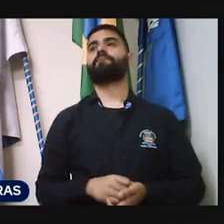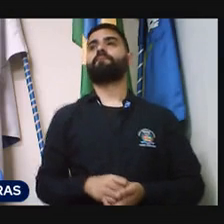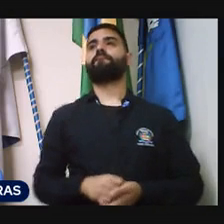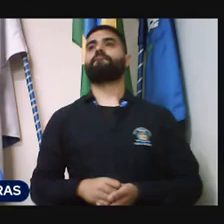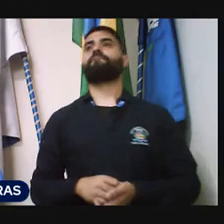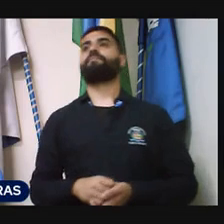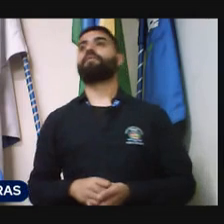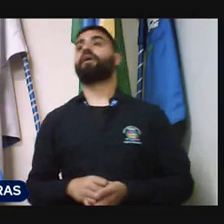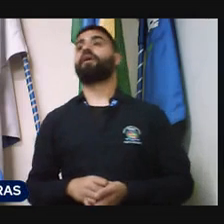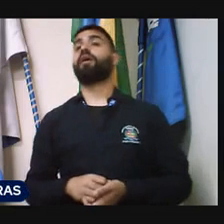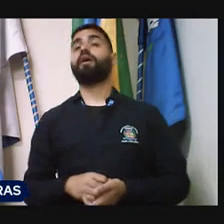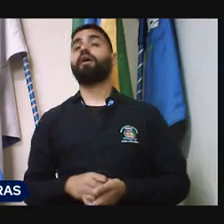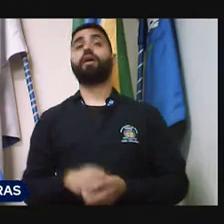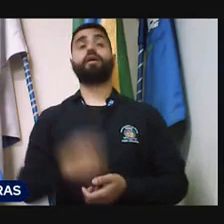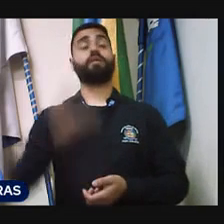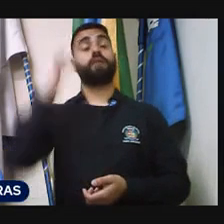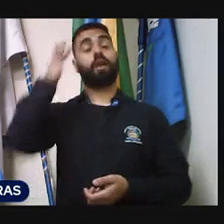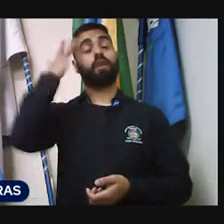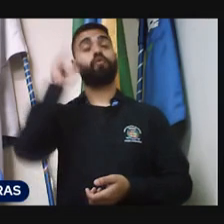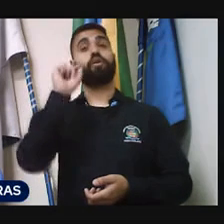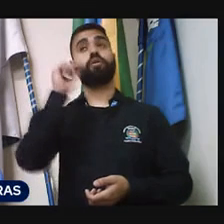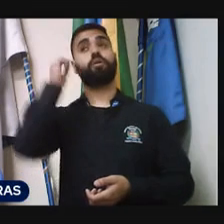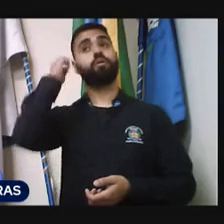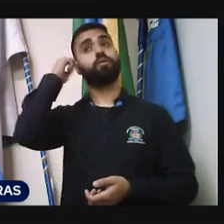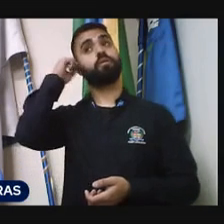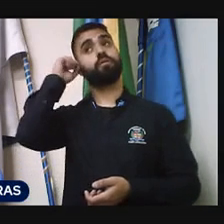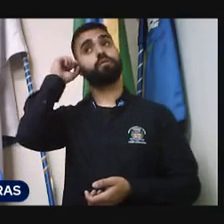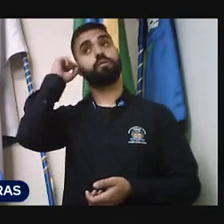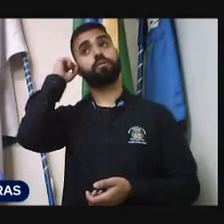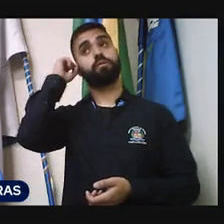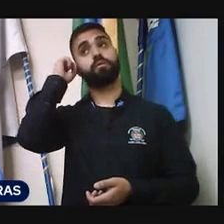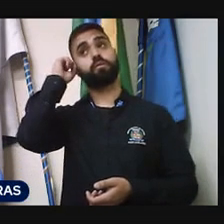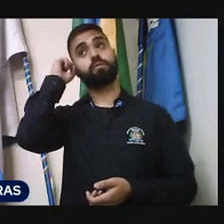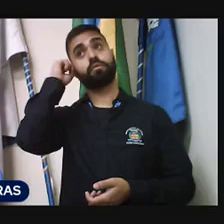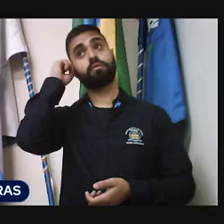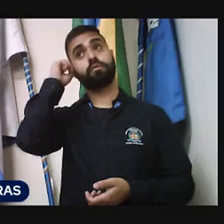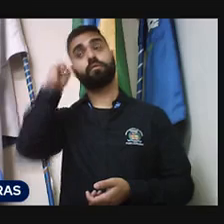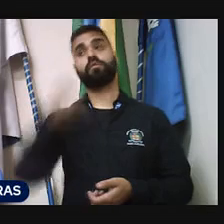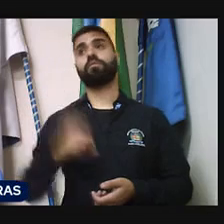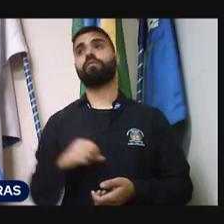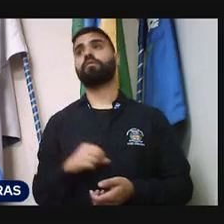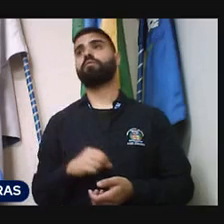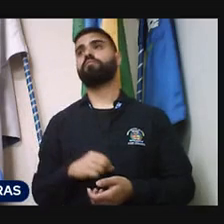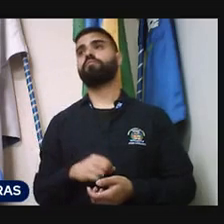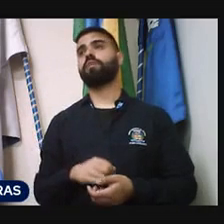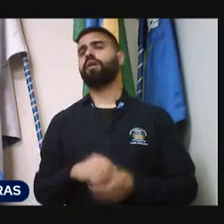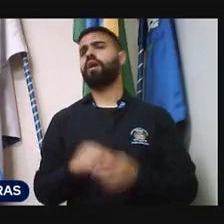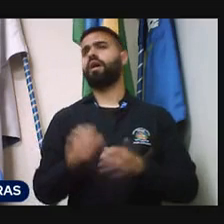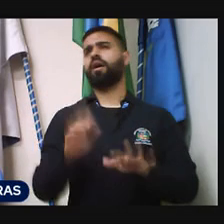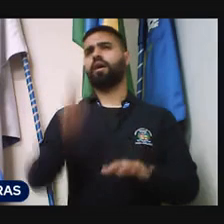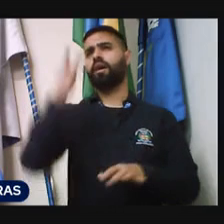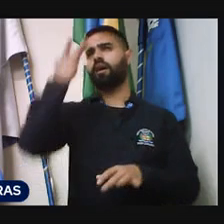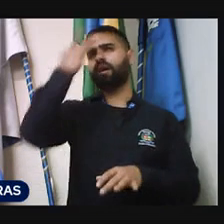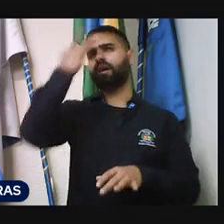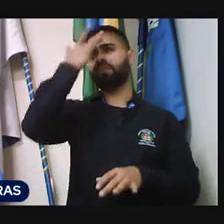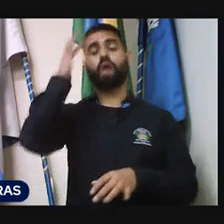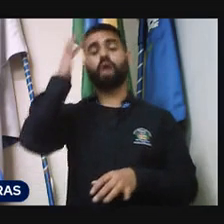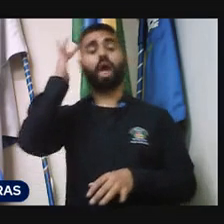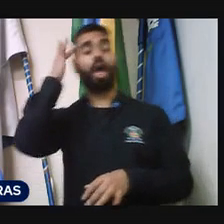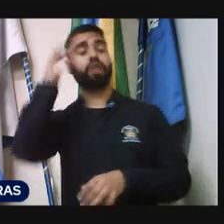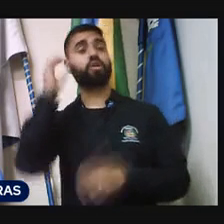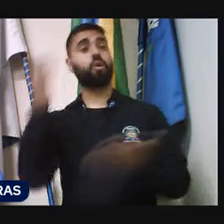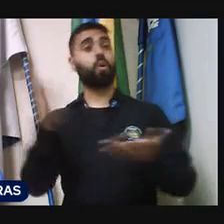uma realidade e o hospital é o vereador deixa falou deve ter uns entendeu só que para muitas pessoas ainda aqueles